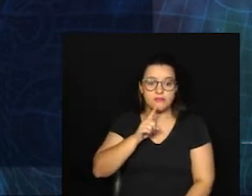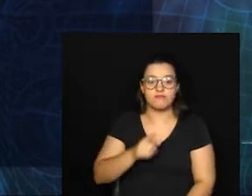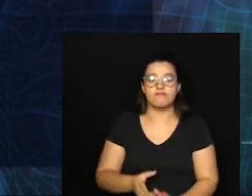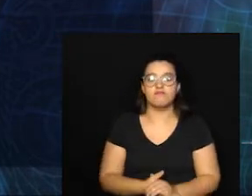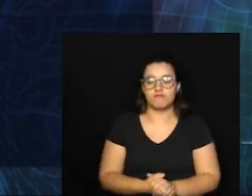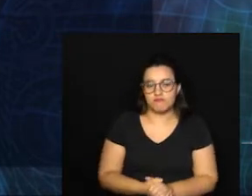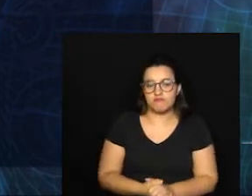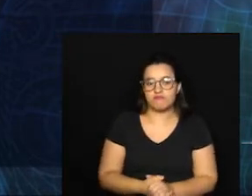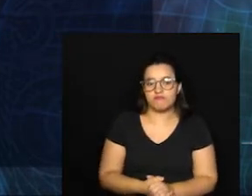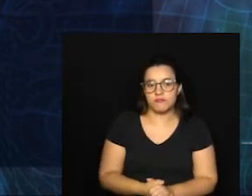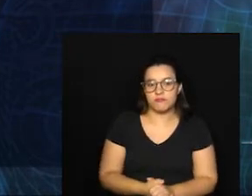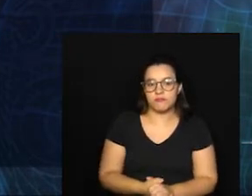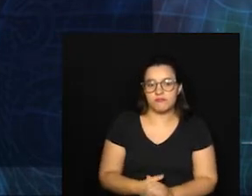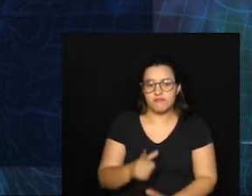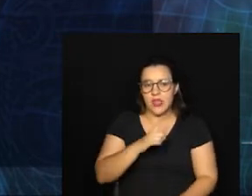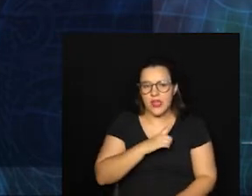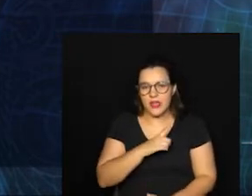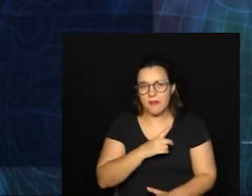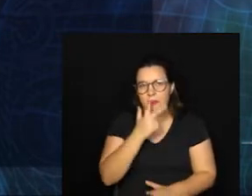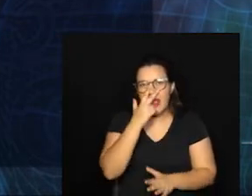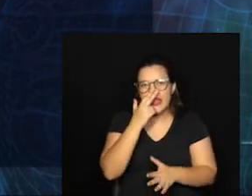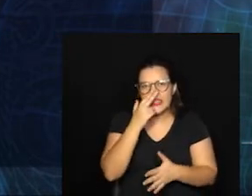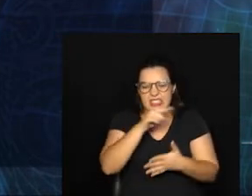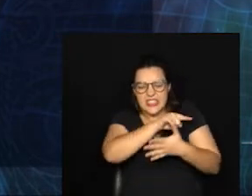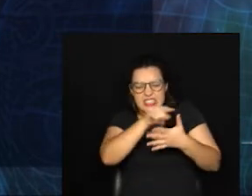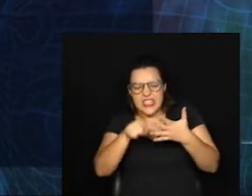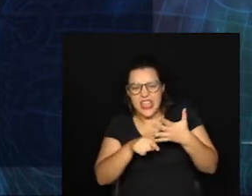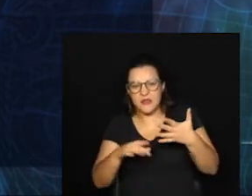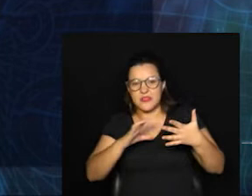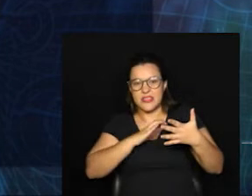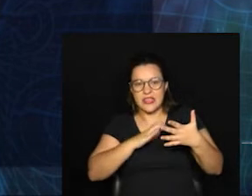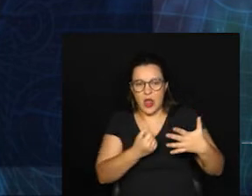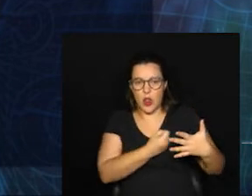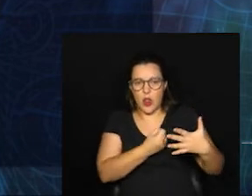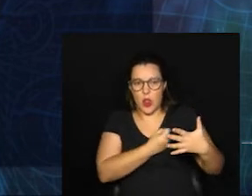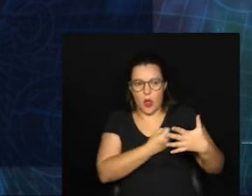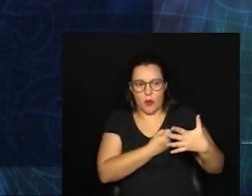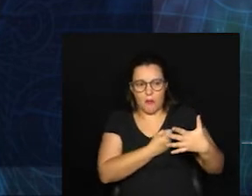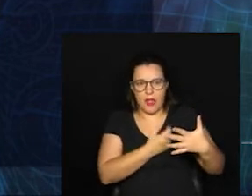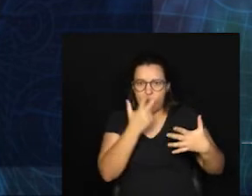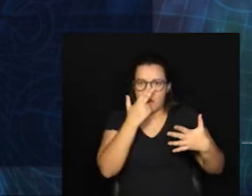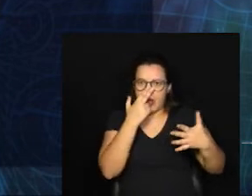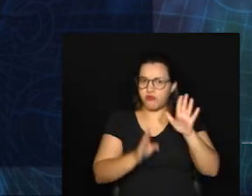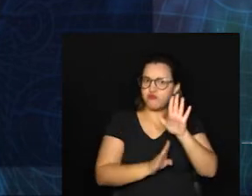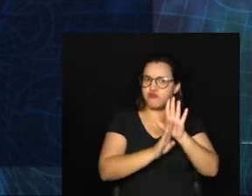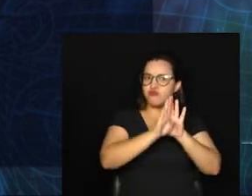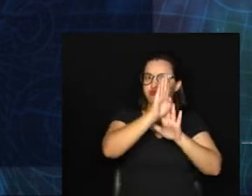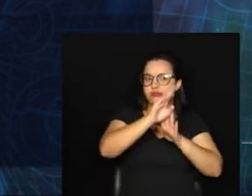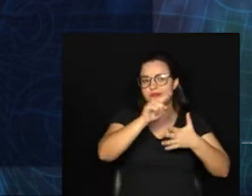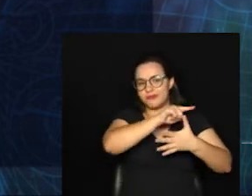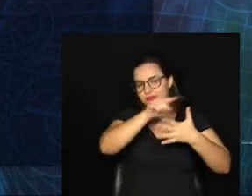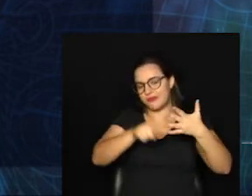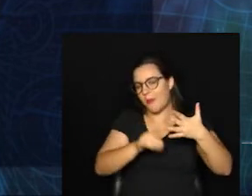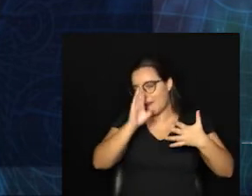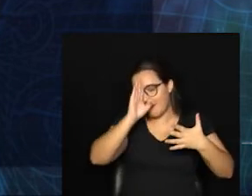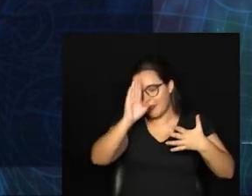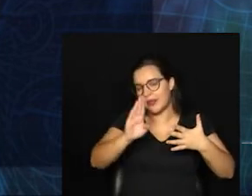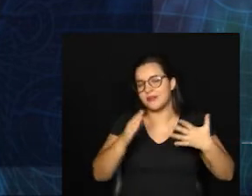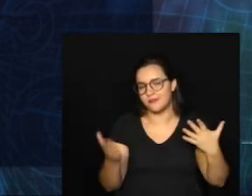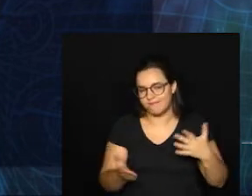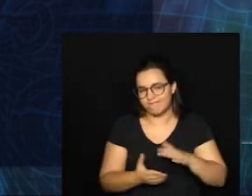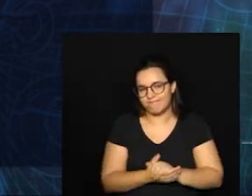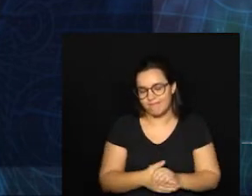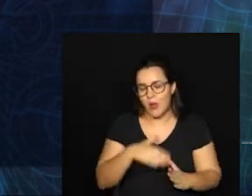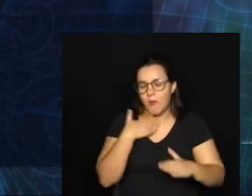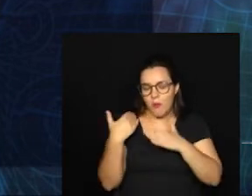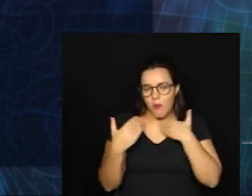cidades também são sempre as 5 cidades que estão aí no topo dos números, infelizmente, aí em relação também às mortes